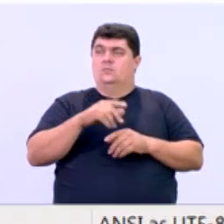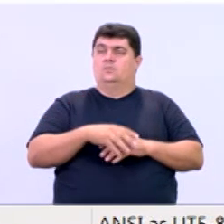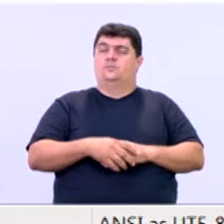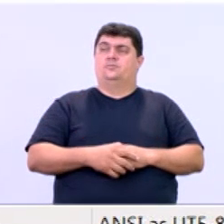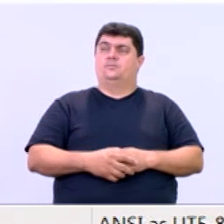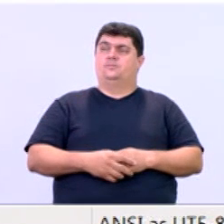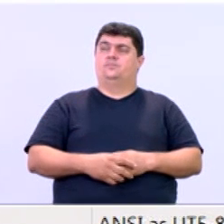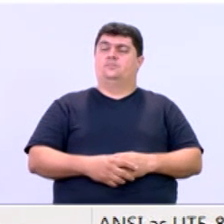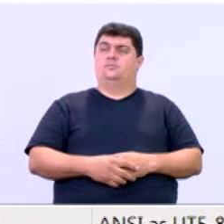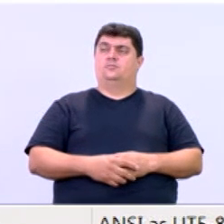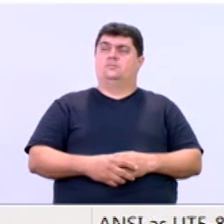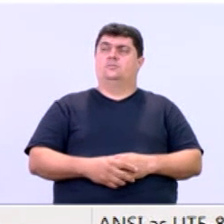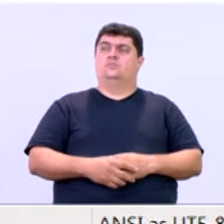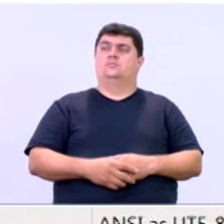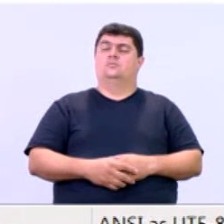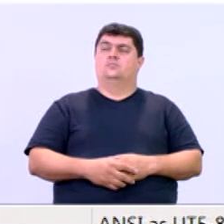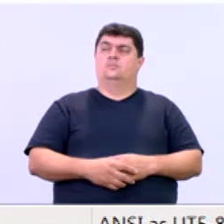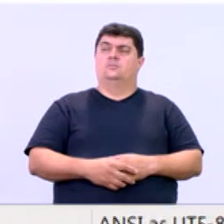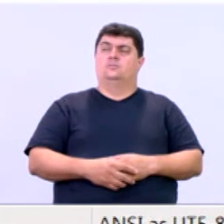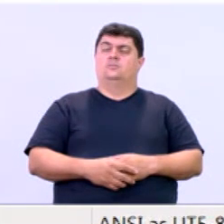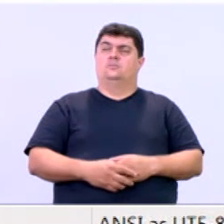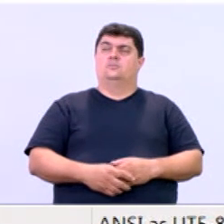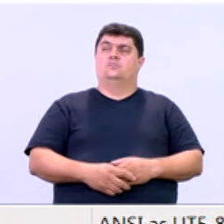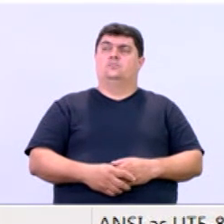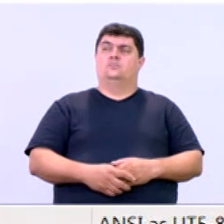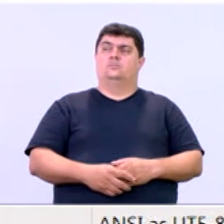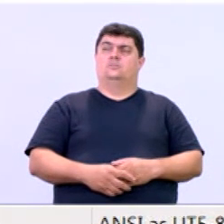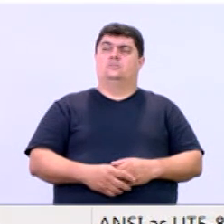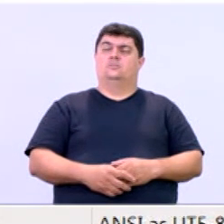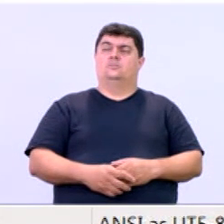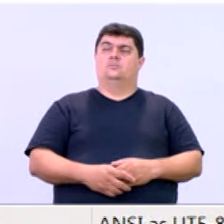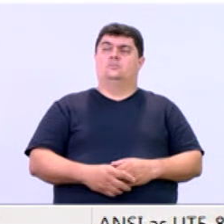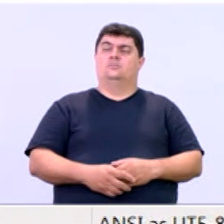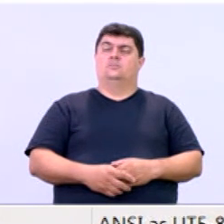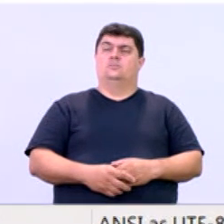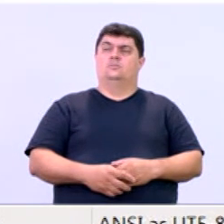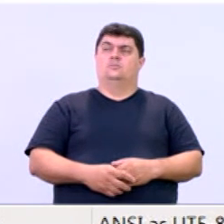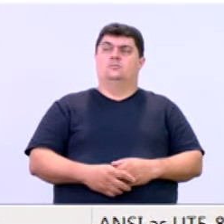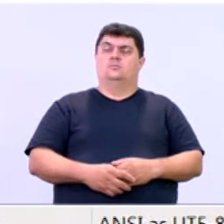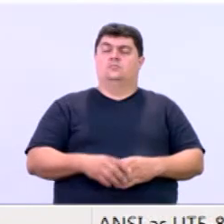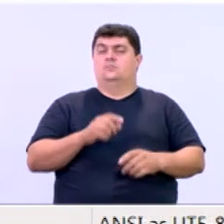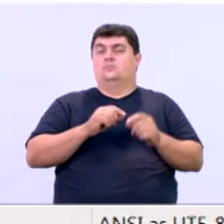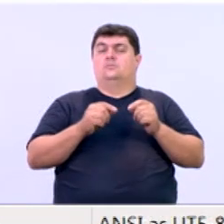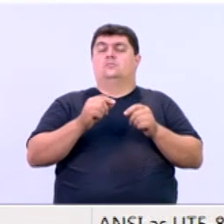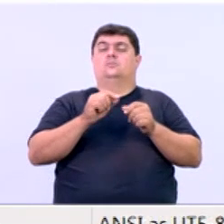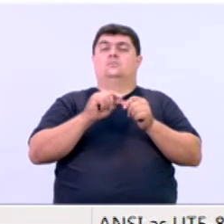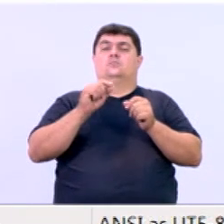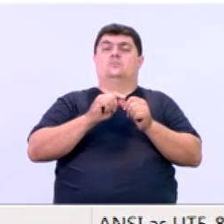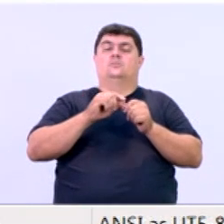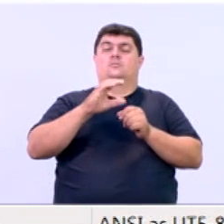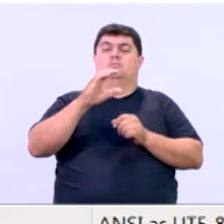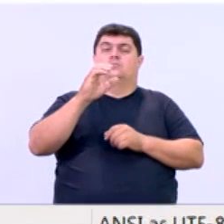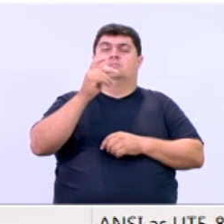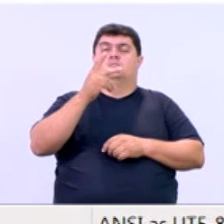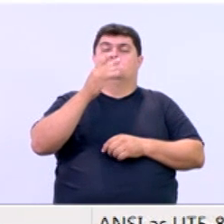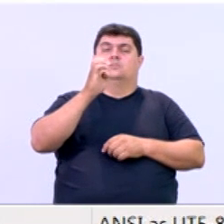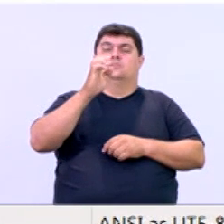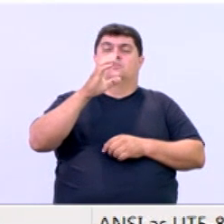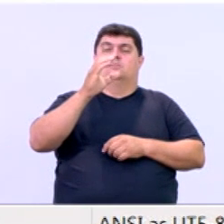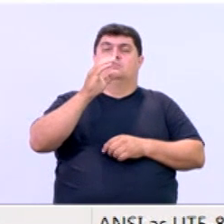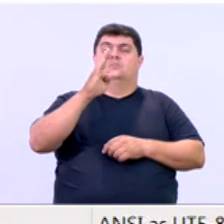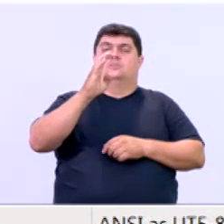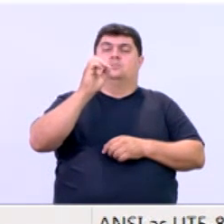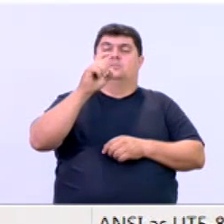um checkbox, tá? Então, o que nós temos no checkbox? A mesma coisa,